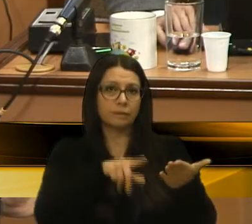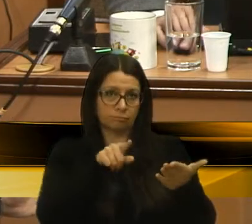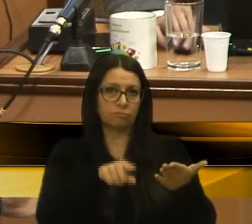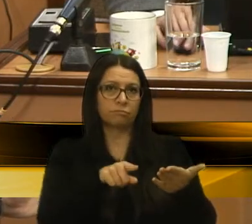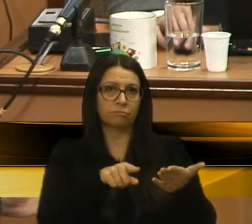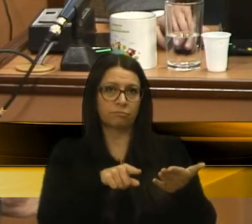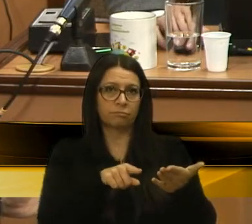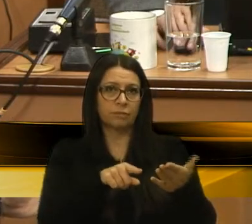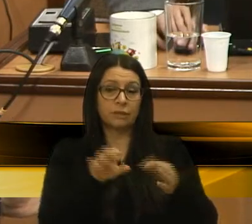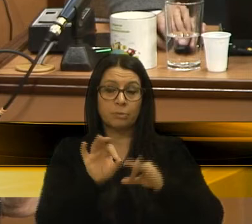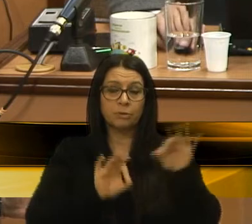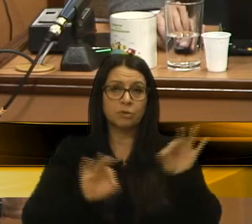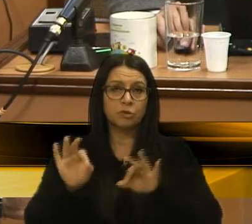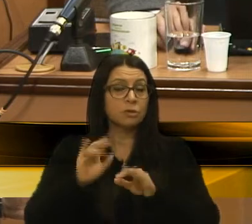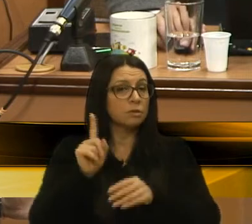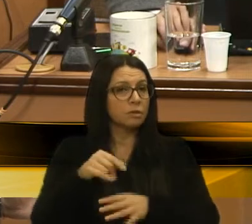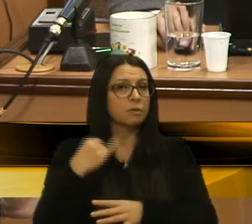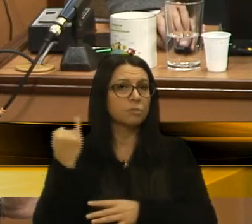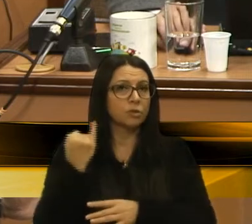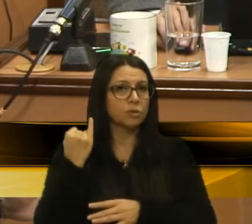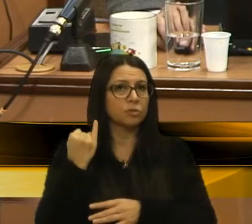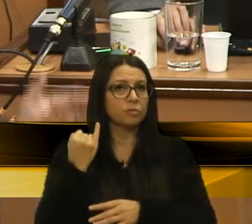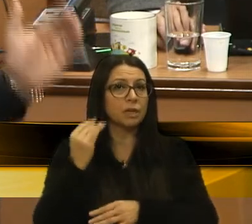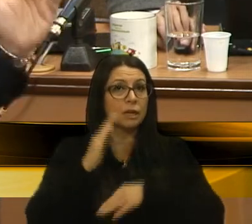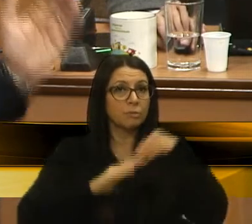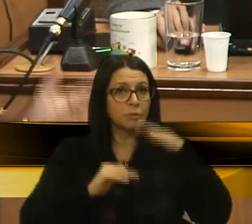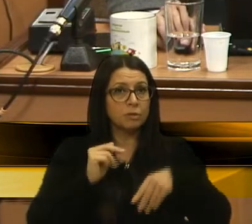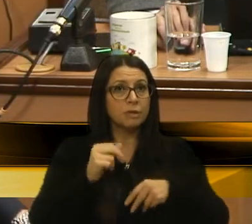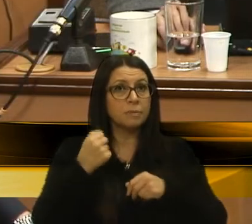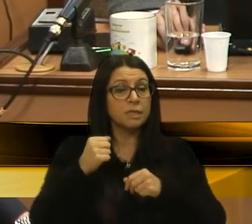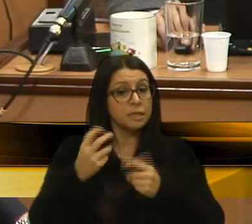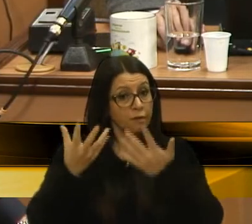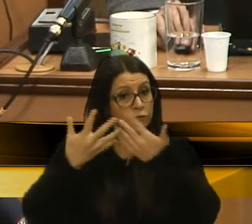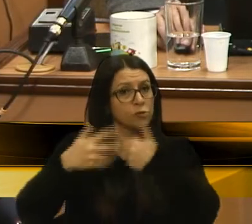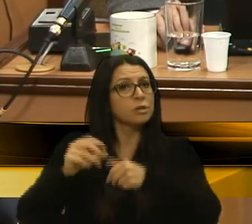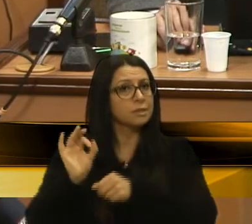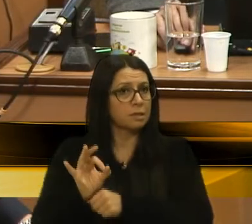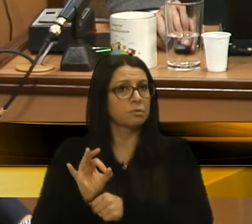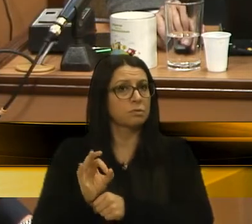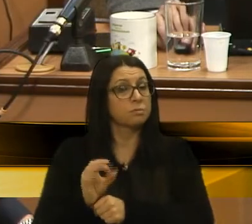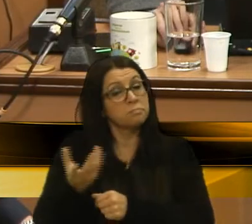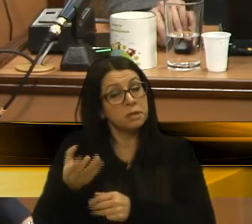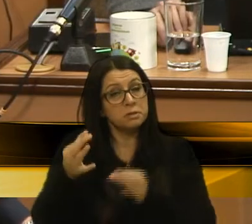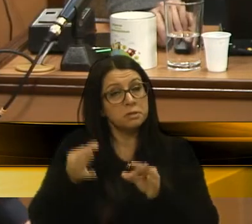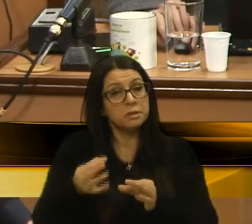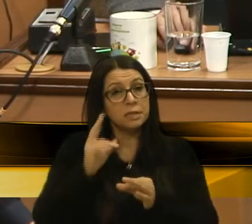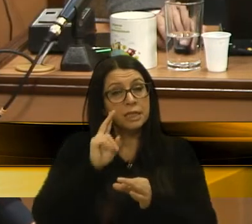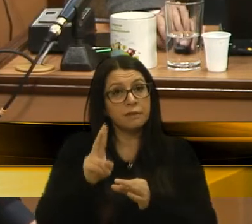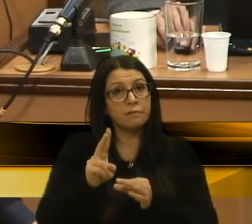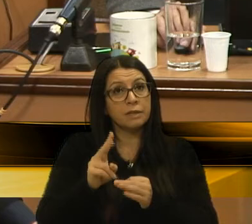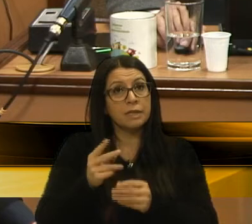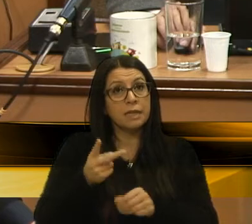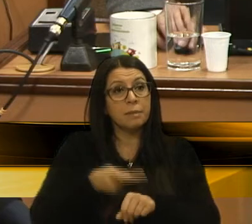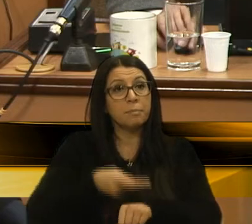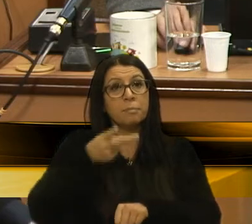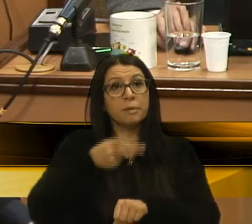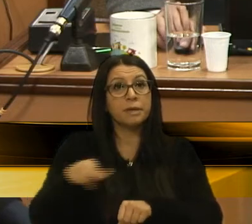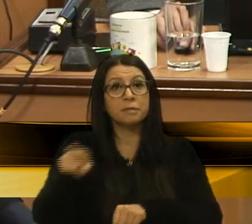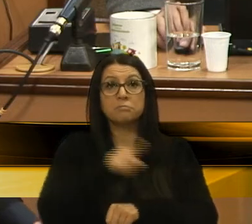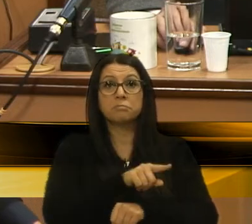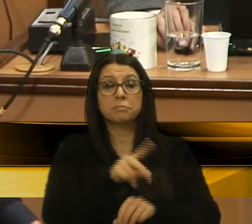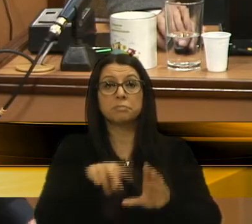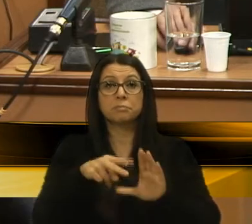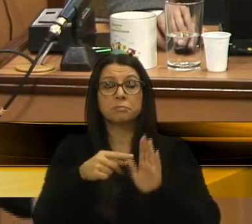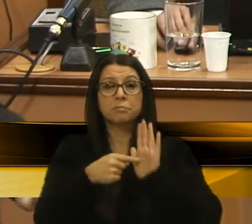esse instrumento de planejamento é importante, ele é aplicável, deve funcionar e, com certeza, isso vai premiar o